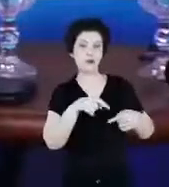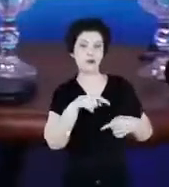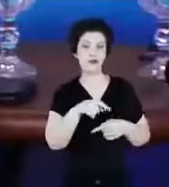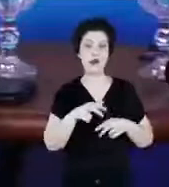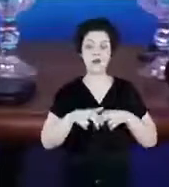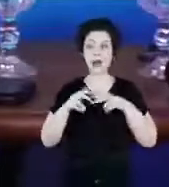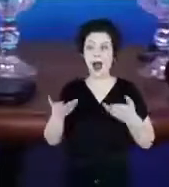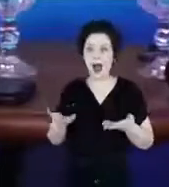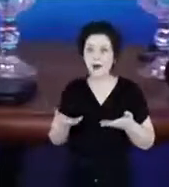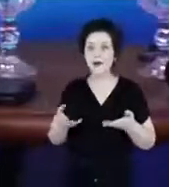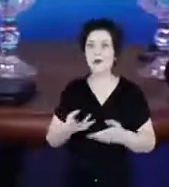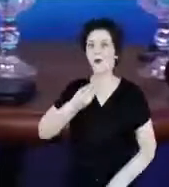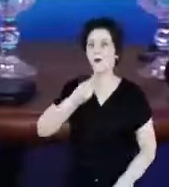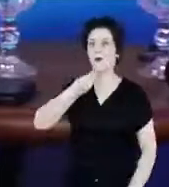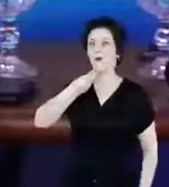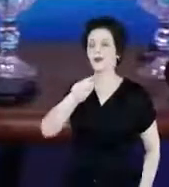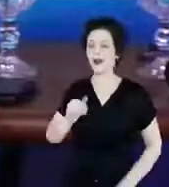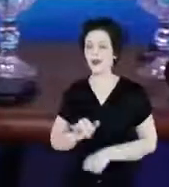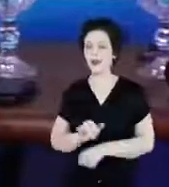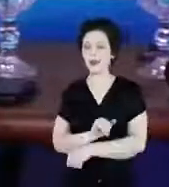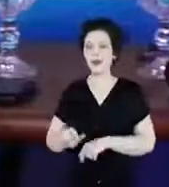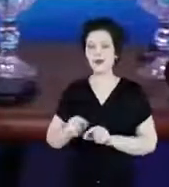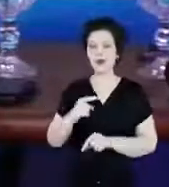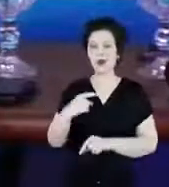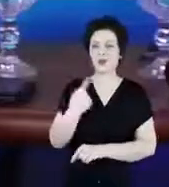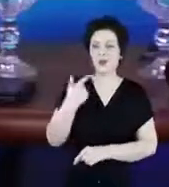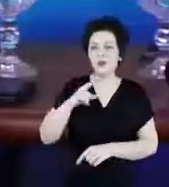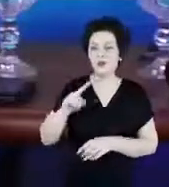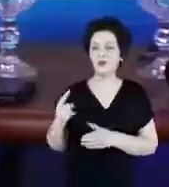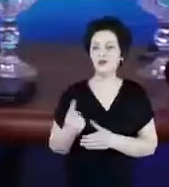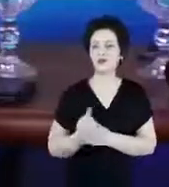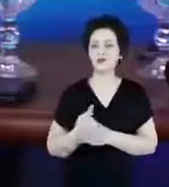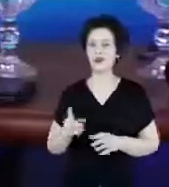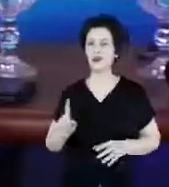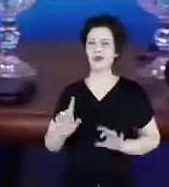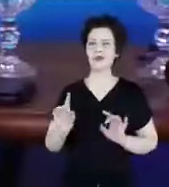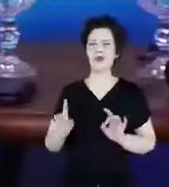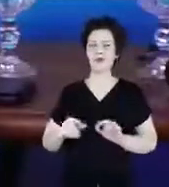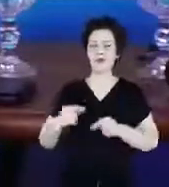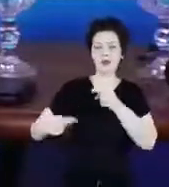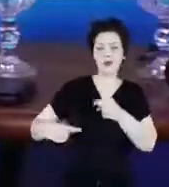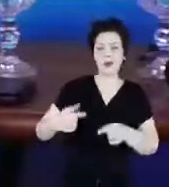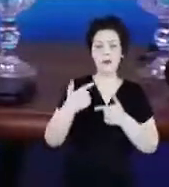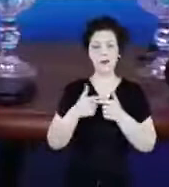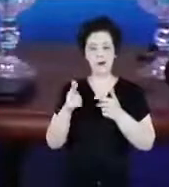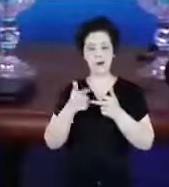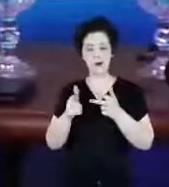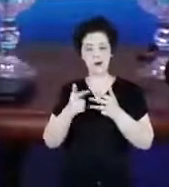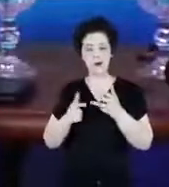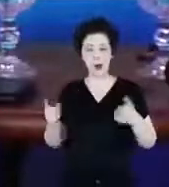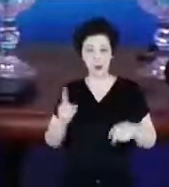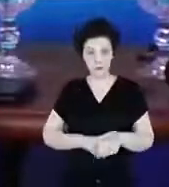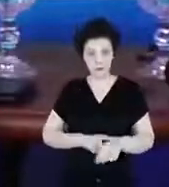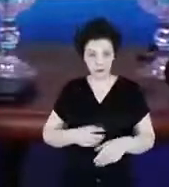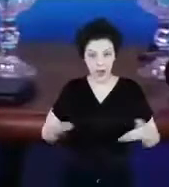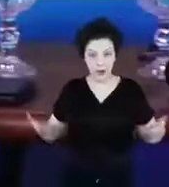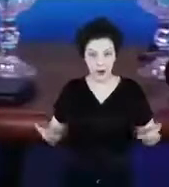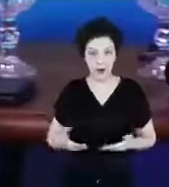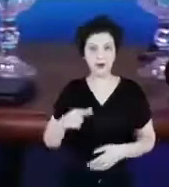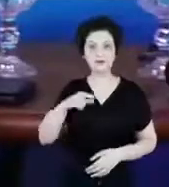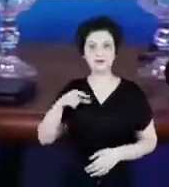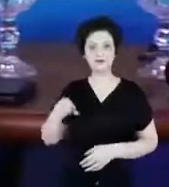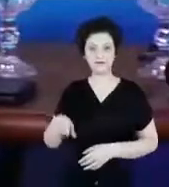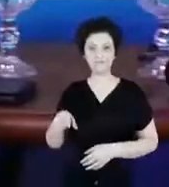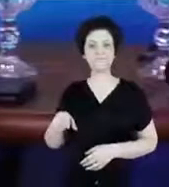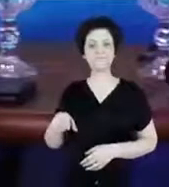momento oportuno para, inclusive, que nós possamos não só discutir os problemas momentâneos da atualidade da